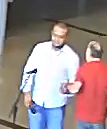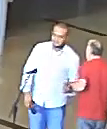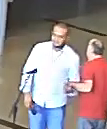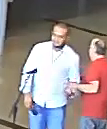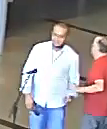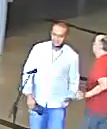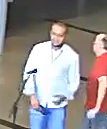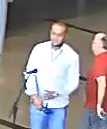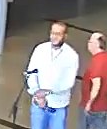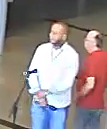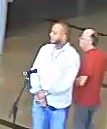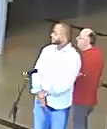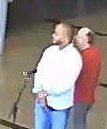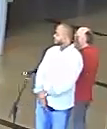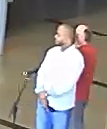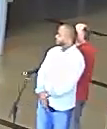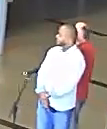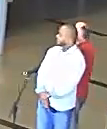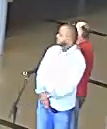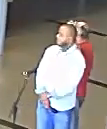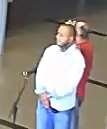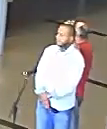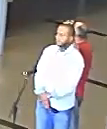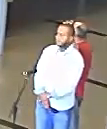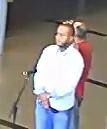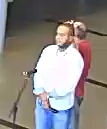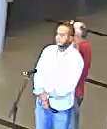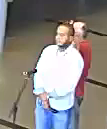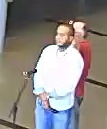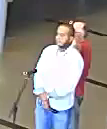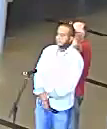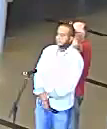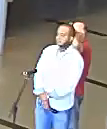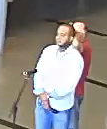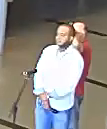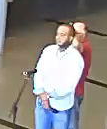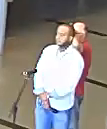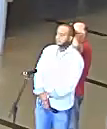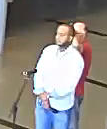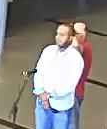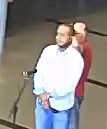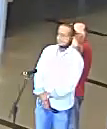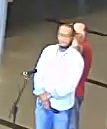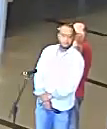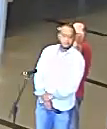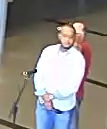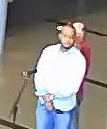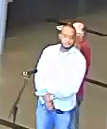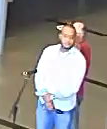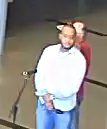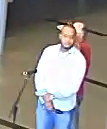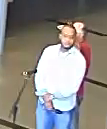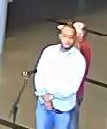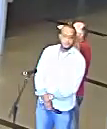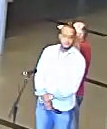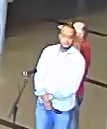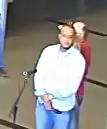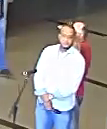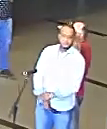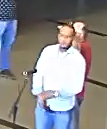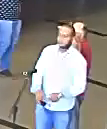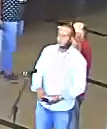todos aqui das suas manifestações que eu depois assistirei todas as colocações como presidente dessa comissão é